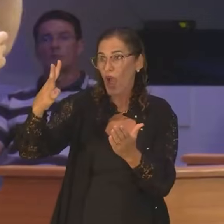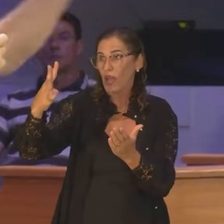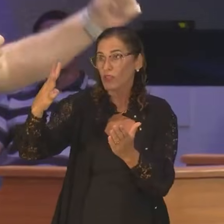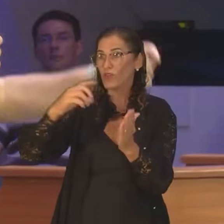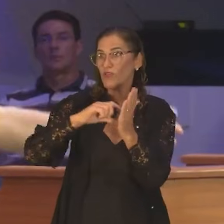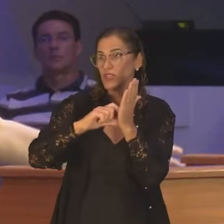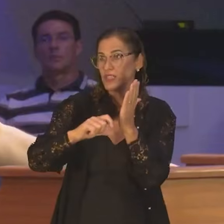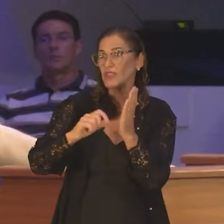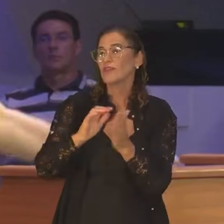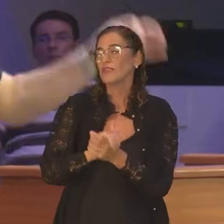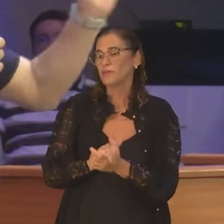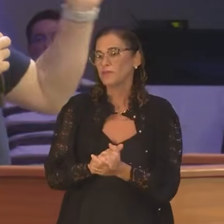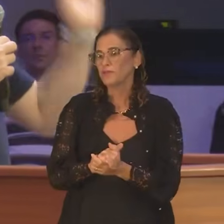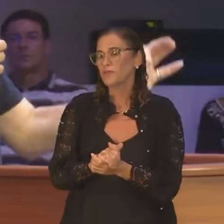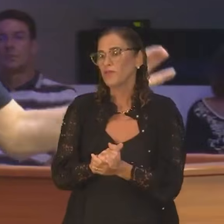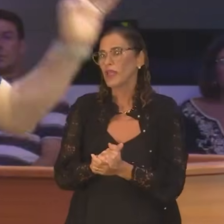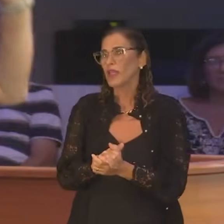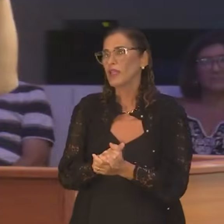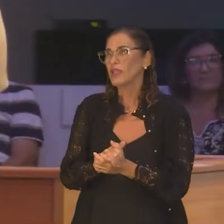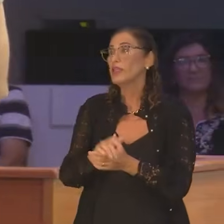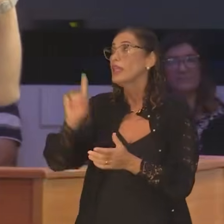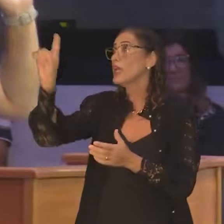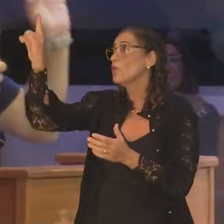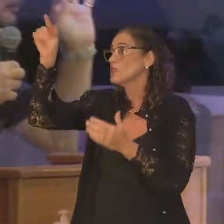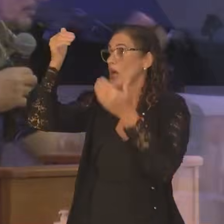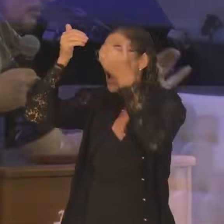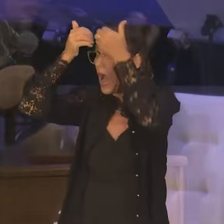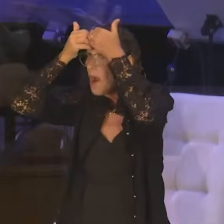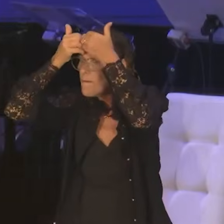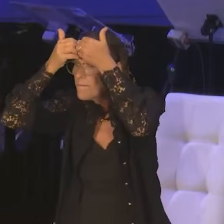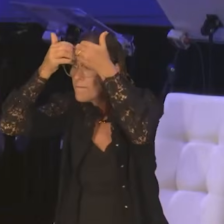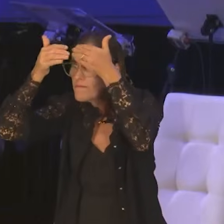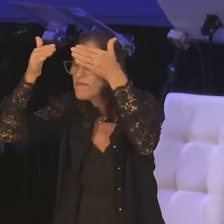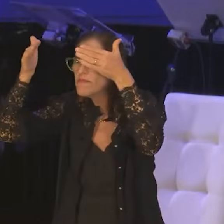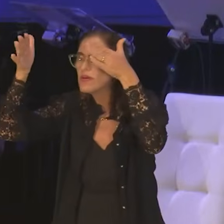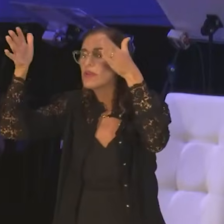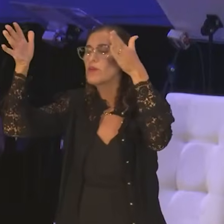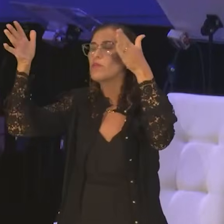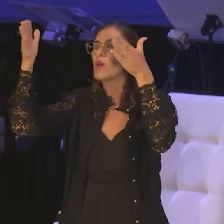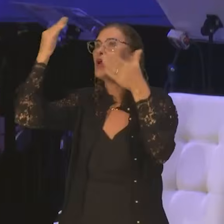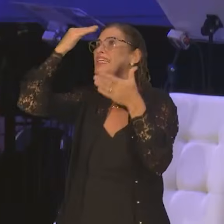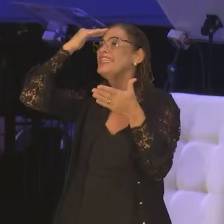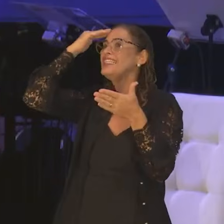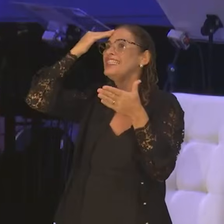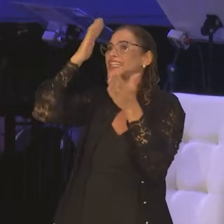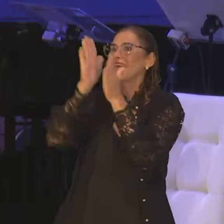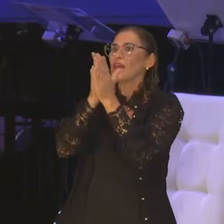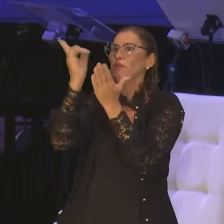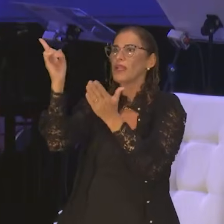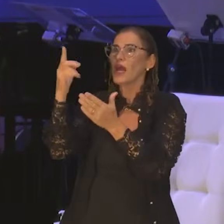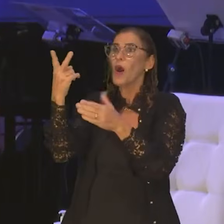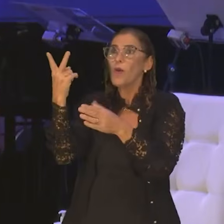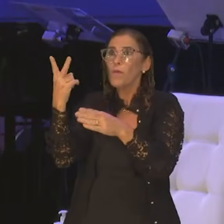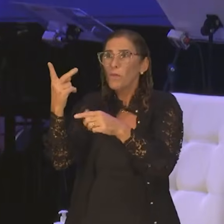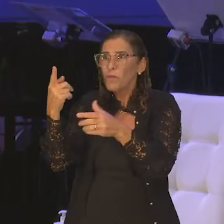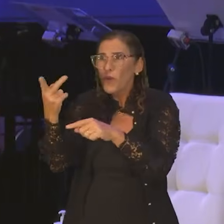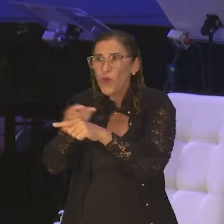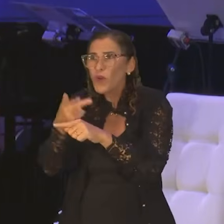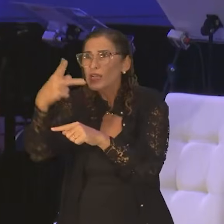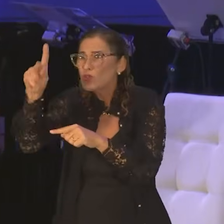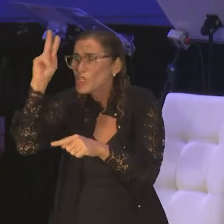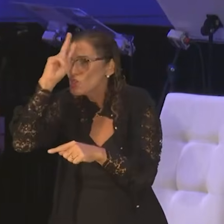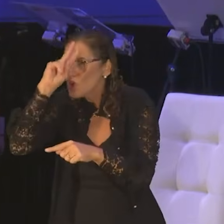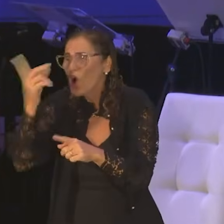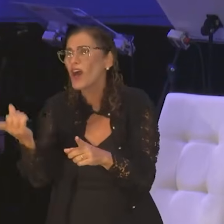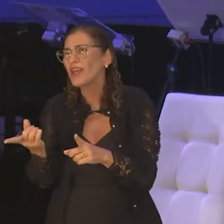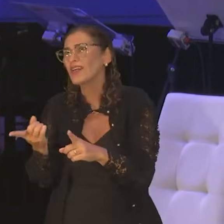entender as Escrituras. Muitas vezes, quando digo para você, busca sua história na Bíblia, é porque os discípulos,